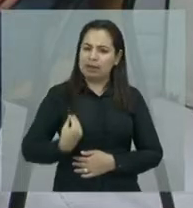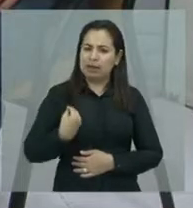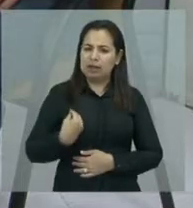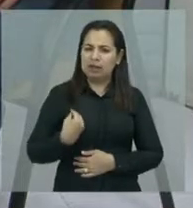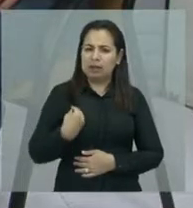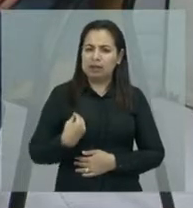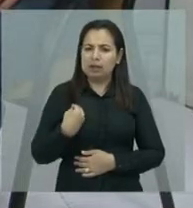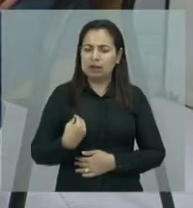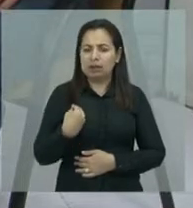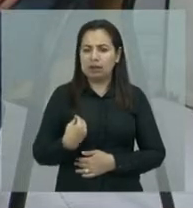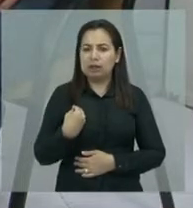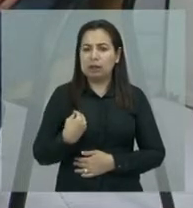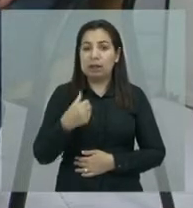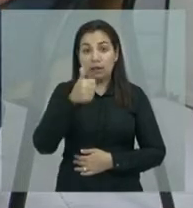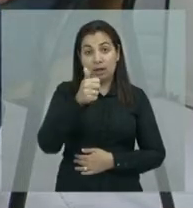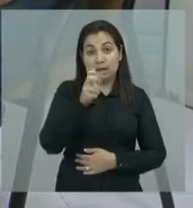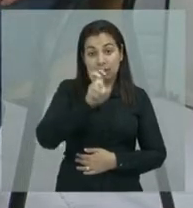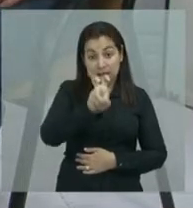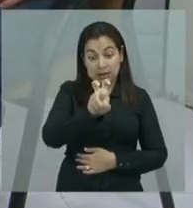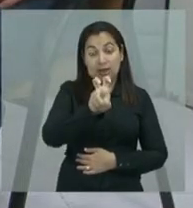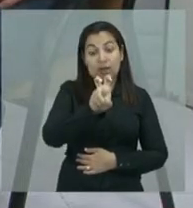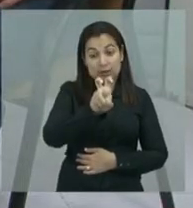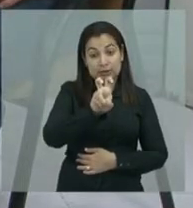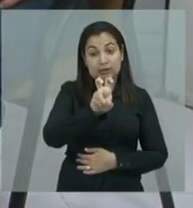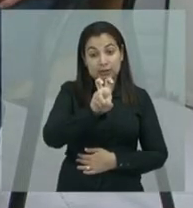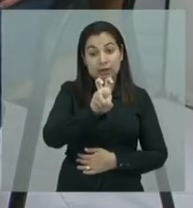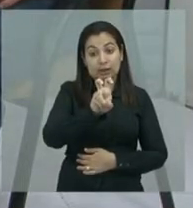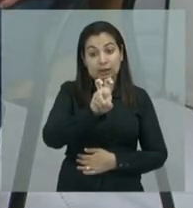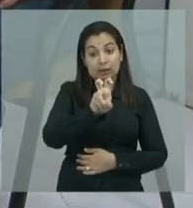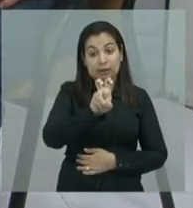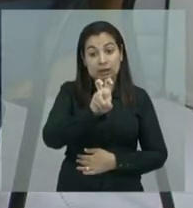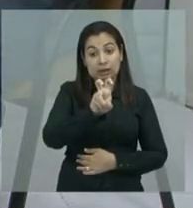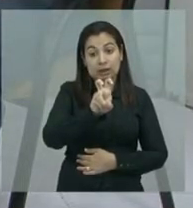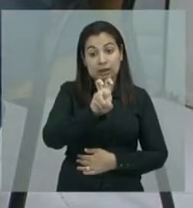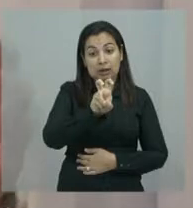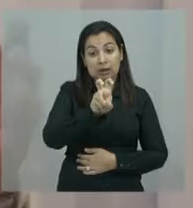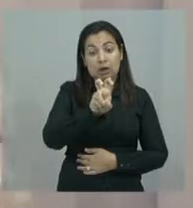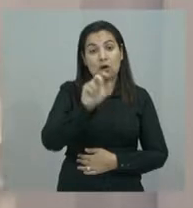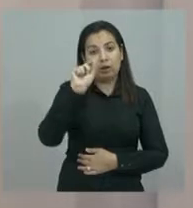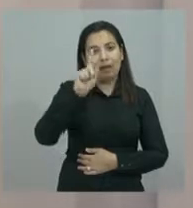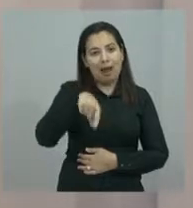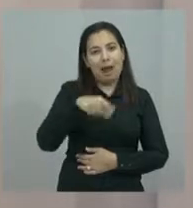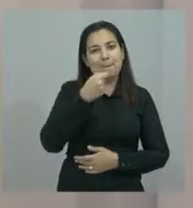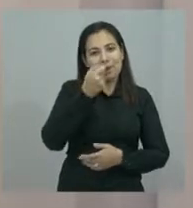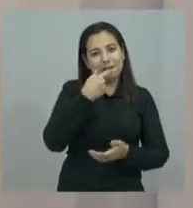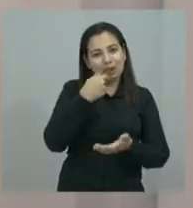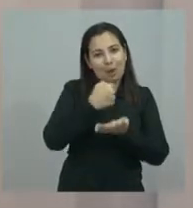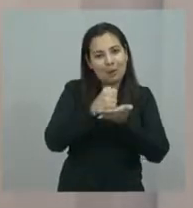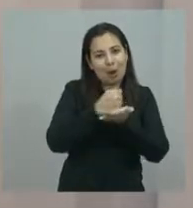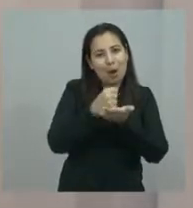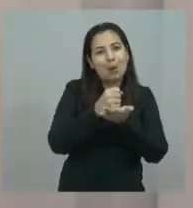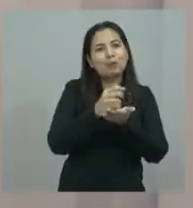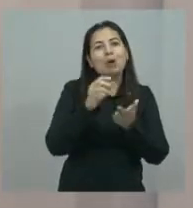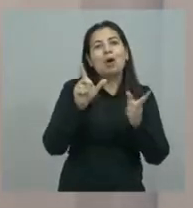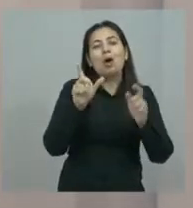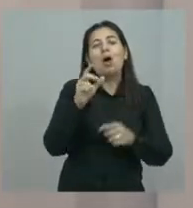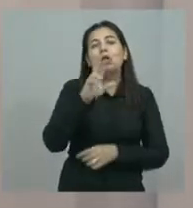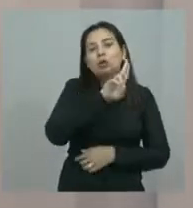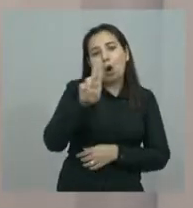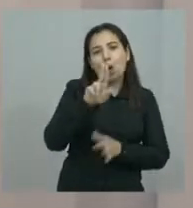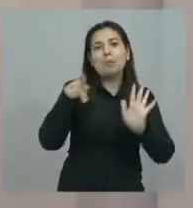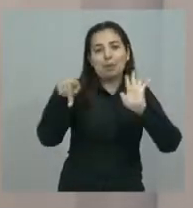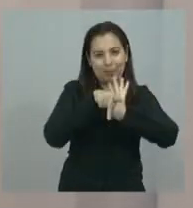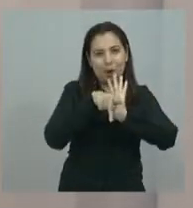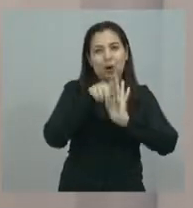disponível, se eu não estou enganado, salvo meu engano, 15 esquemas. do chamado coquetel, popularmente conhecido, que são os antirretrovirais,